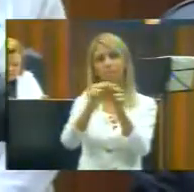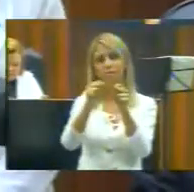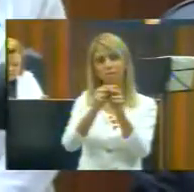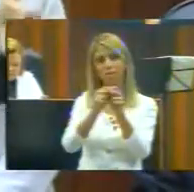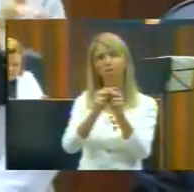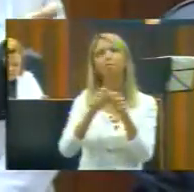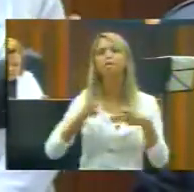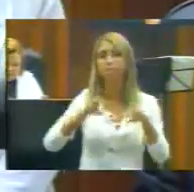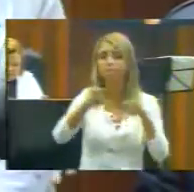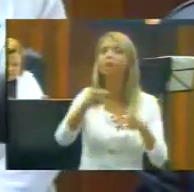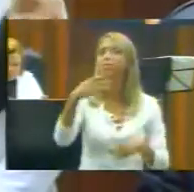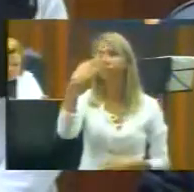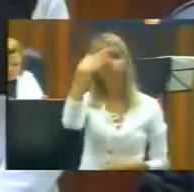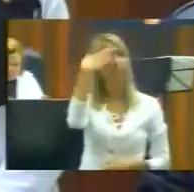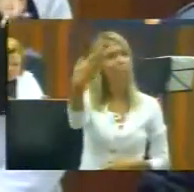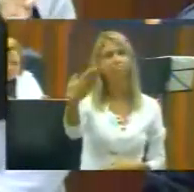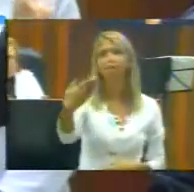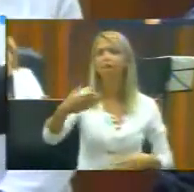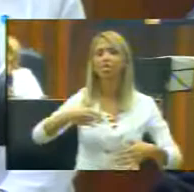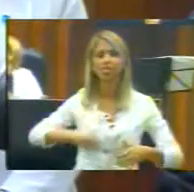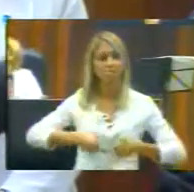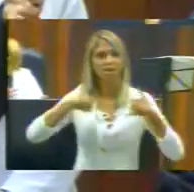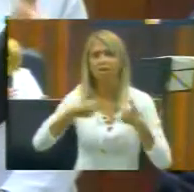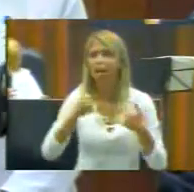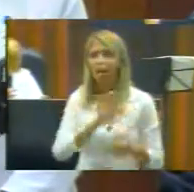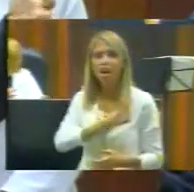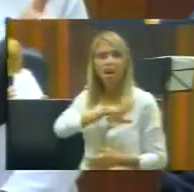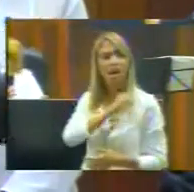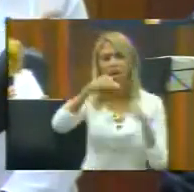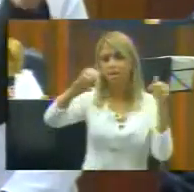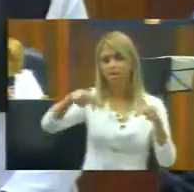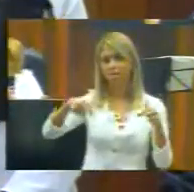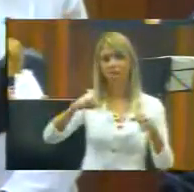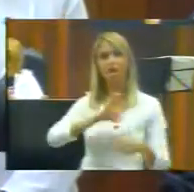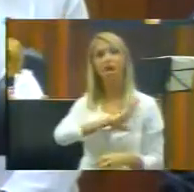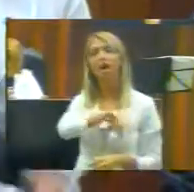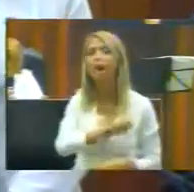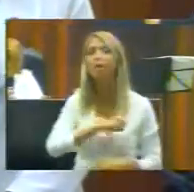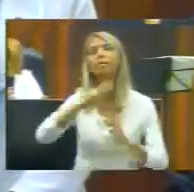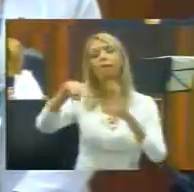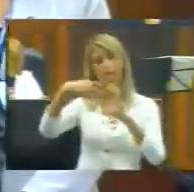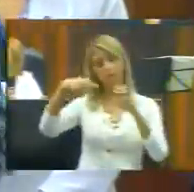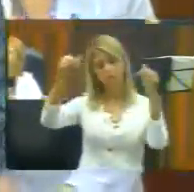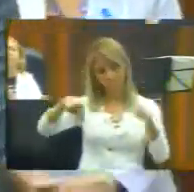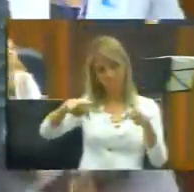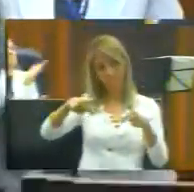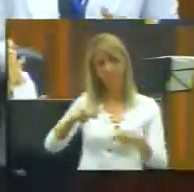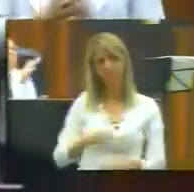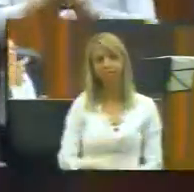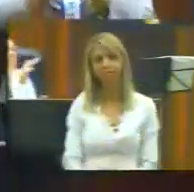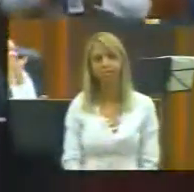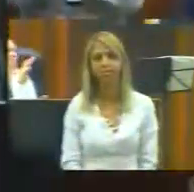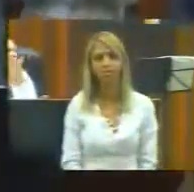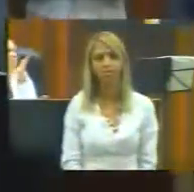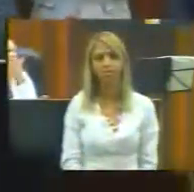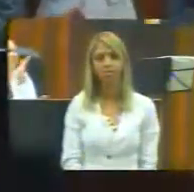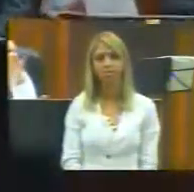juntos com a gente é sempre um prazer. Amem essa casa, amem a instituição Câmara Municipal de Cabo Frio.